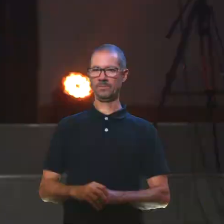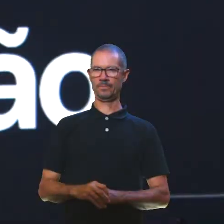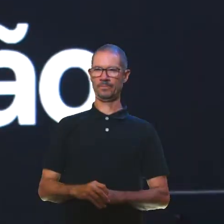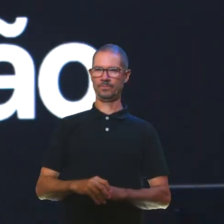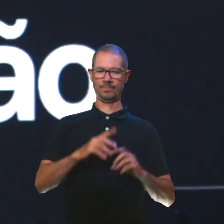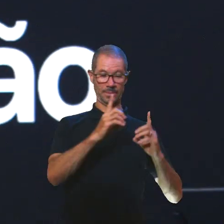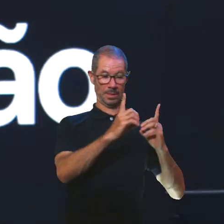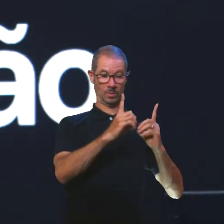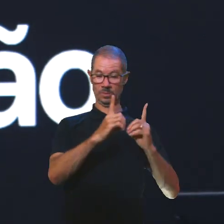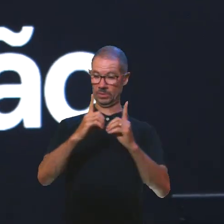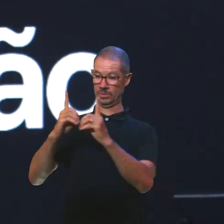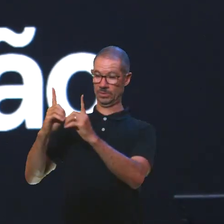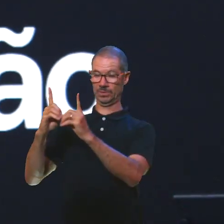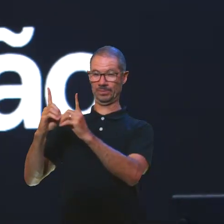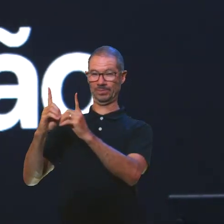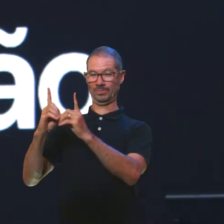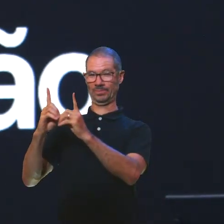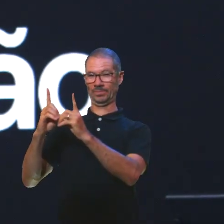Os discípulos